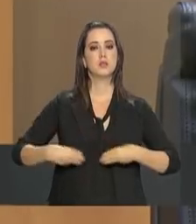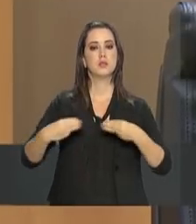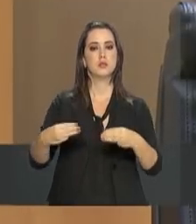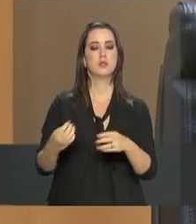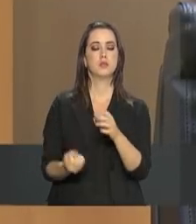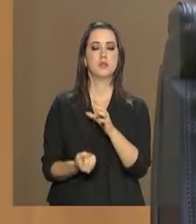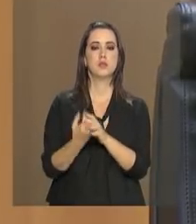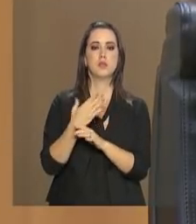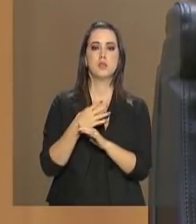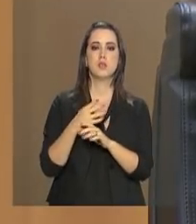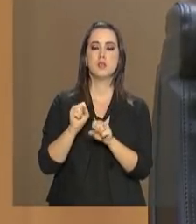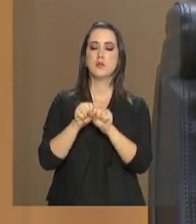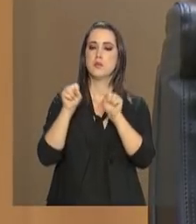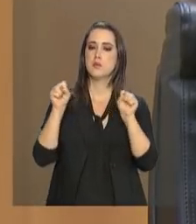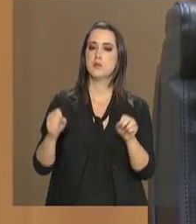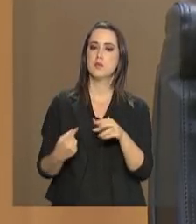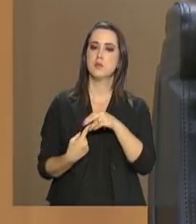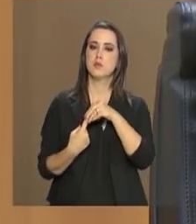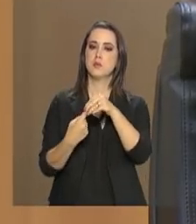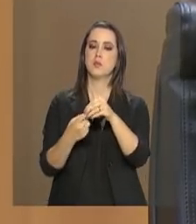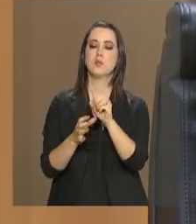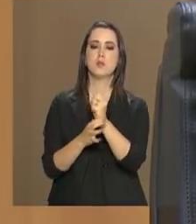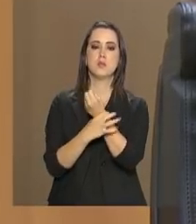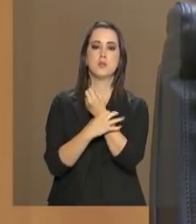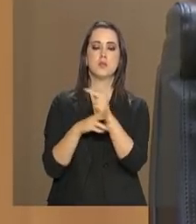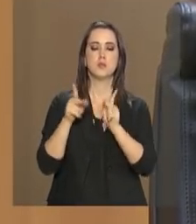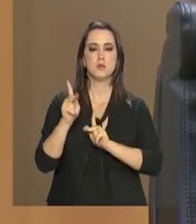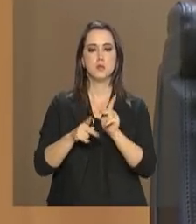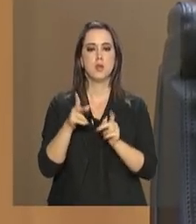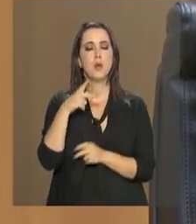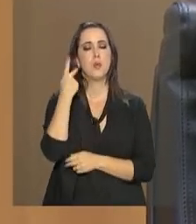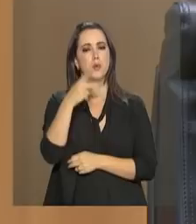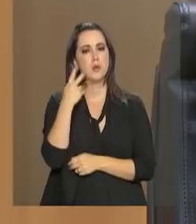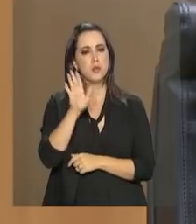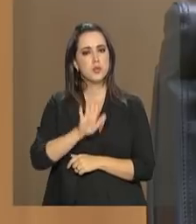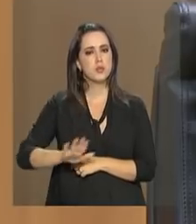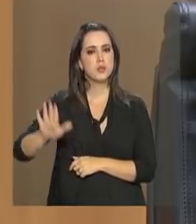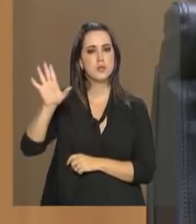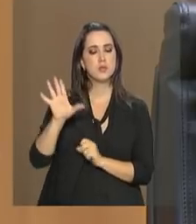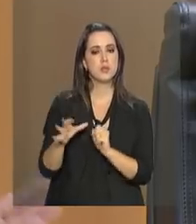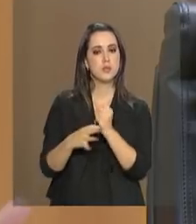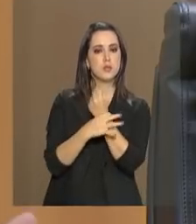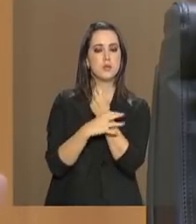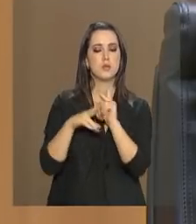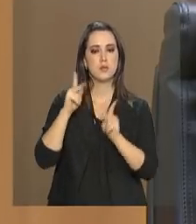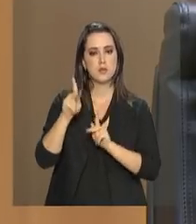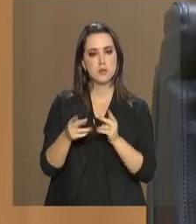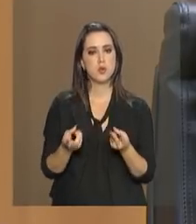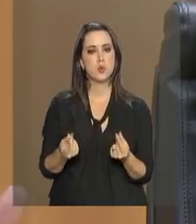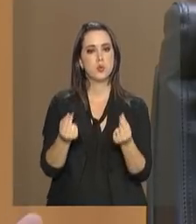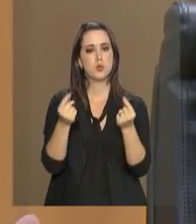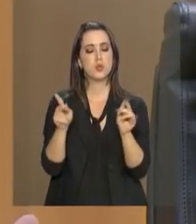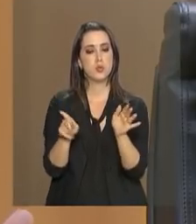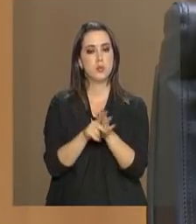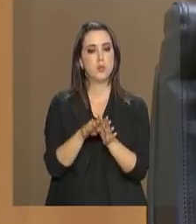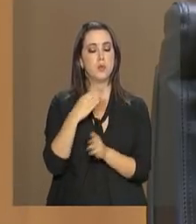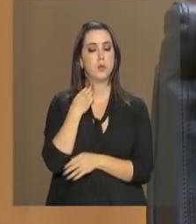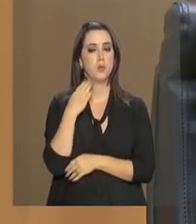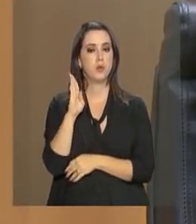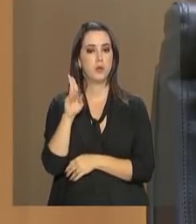a criação do Sistema Único de Segurança Pública, a Política Nacional de Segurança Pública e os recursos, sejam do